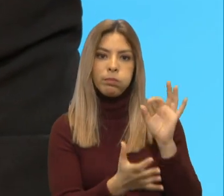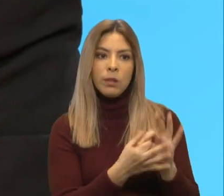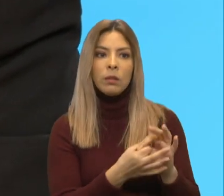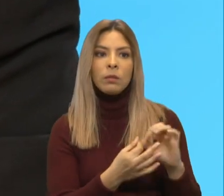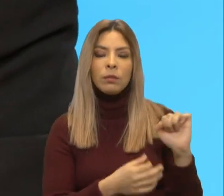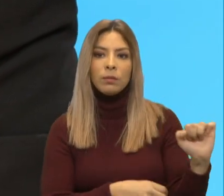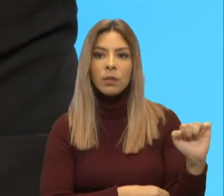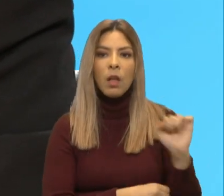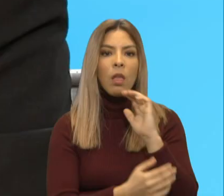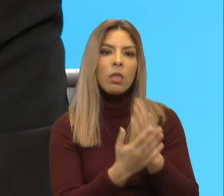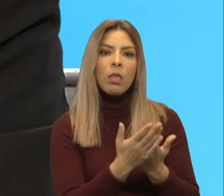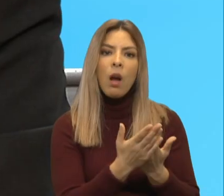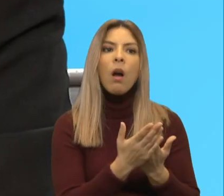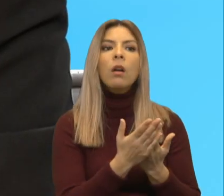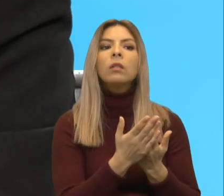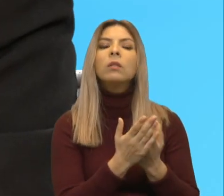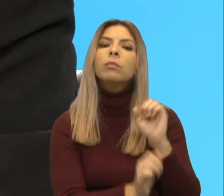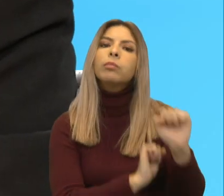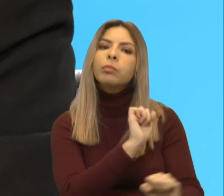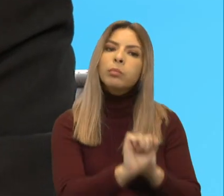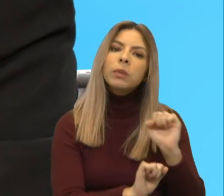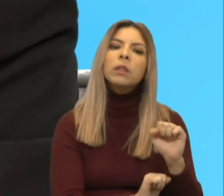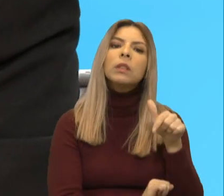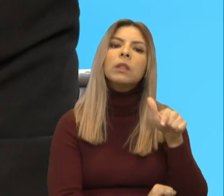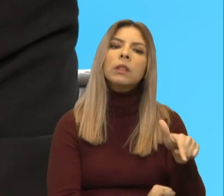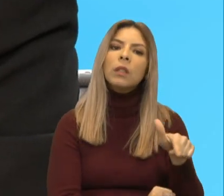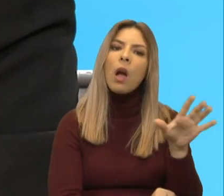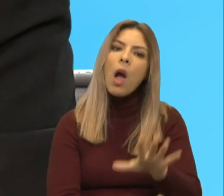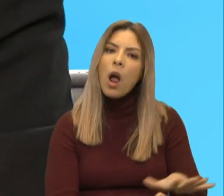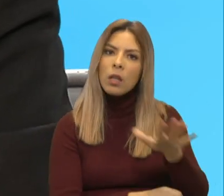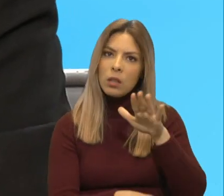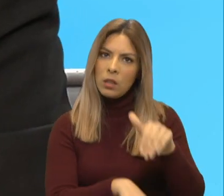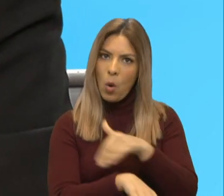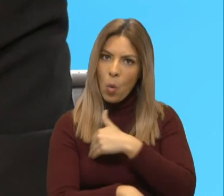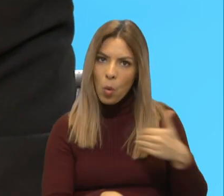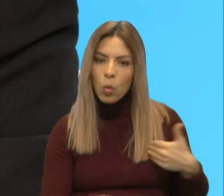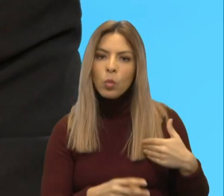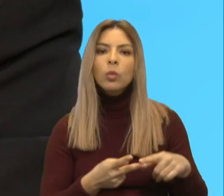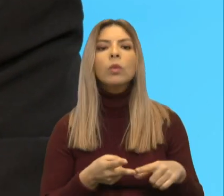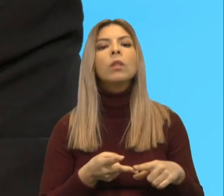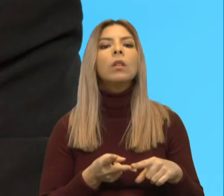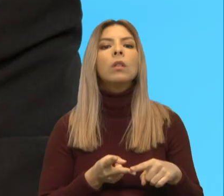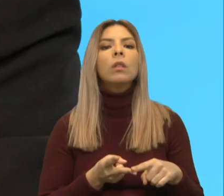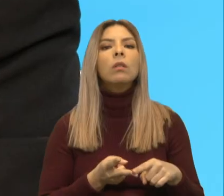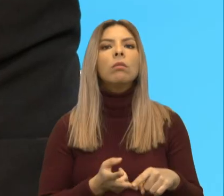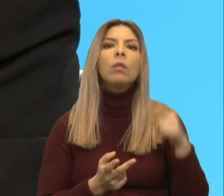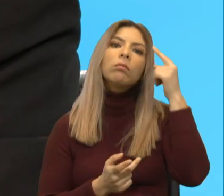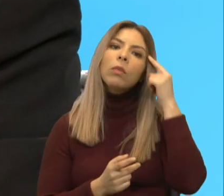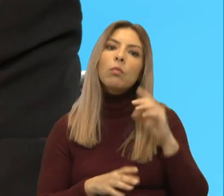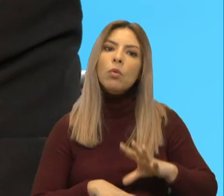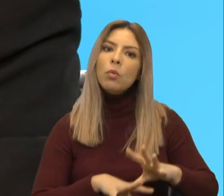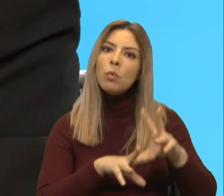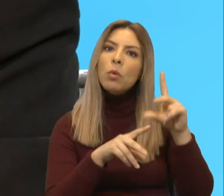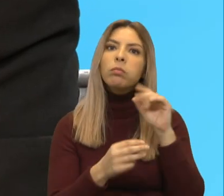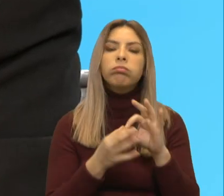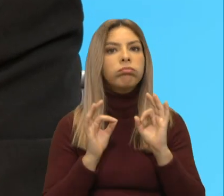de ensino, estamos a falar de instituições na área da saúde, estamos a falar internatos, escolas profissionais.